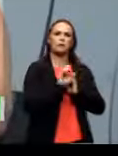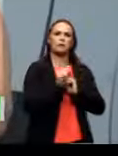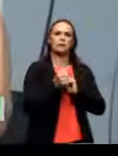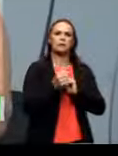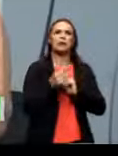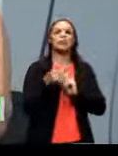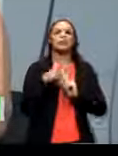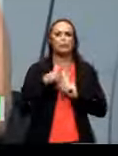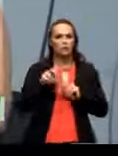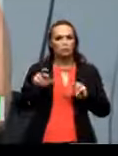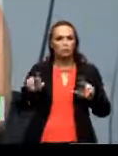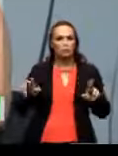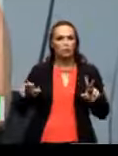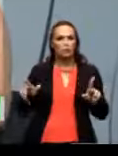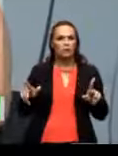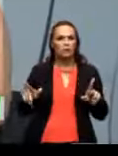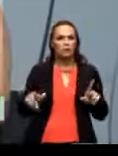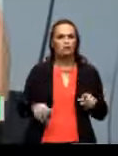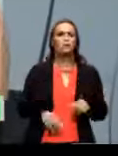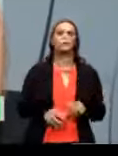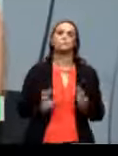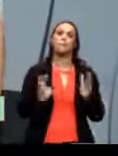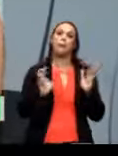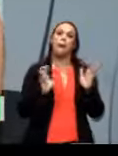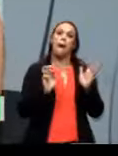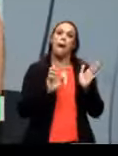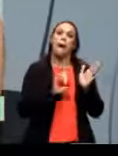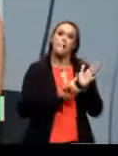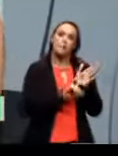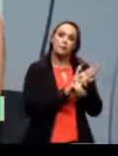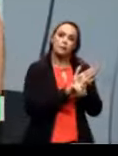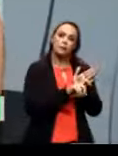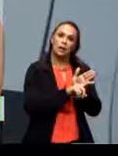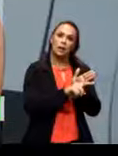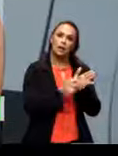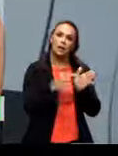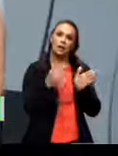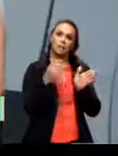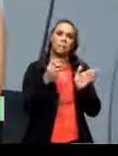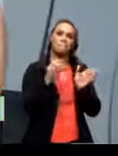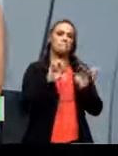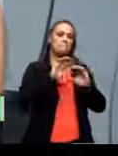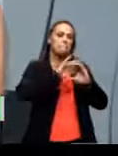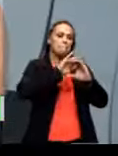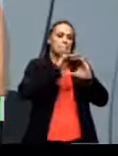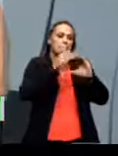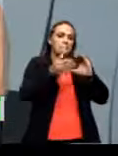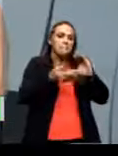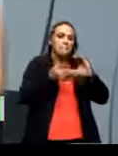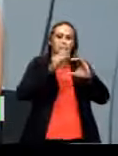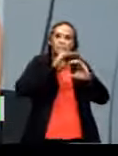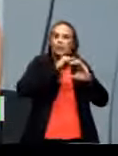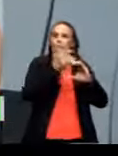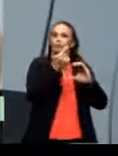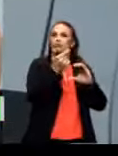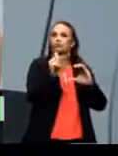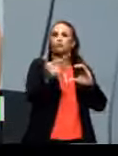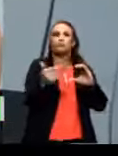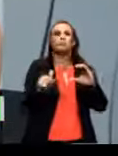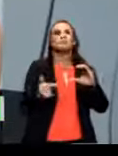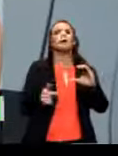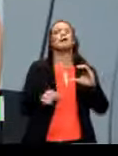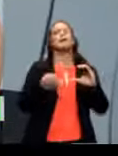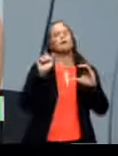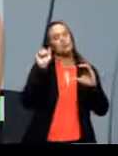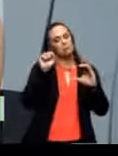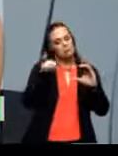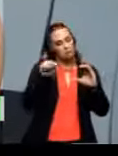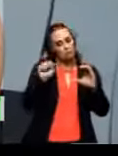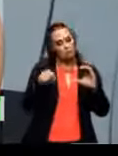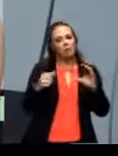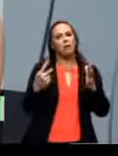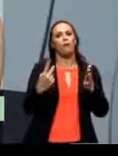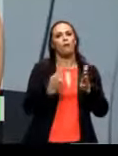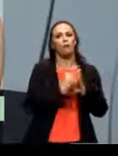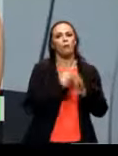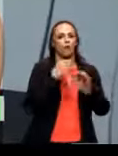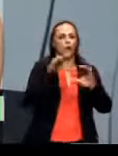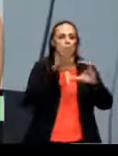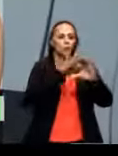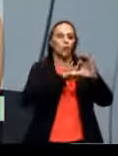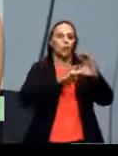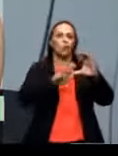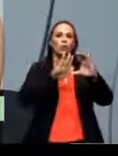nuclear, né? Sim, vai ser feito no citoplasma. Mas lembrando que numa célula